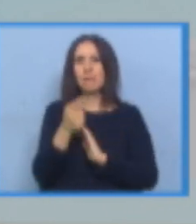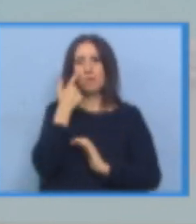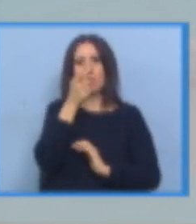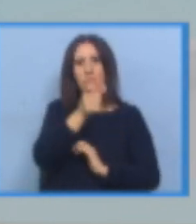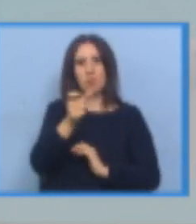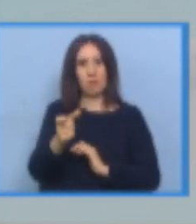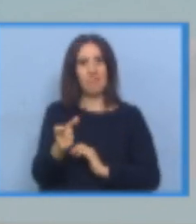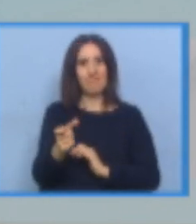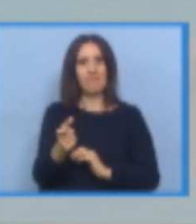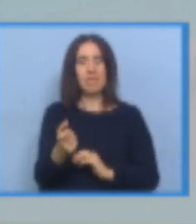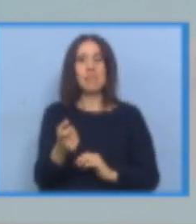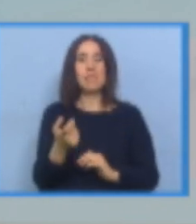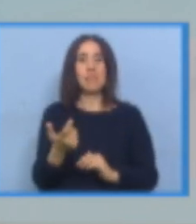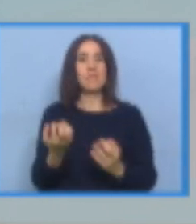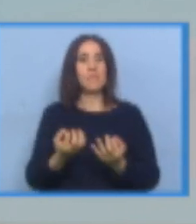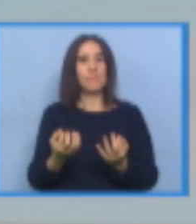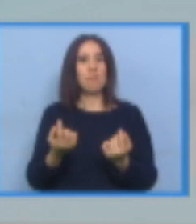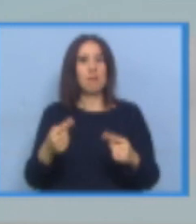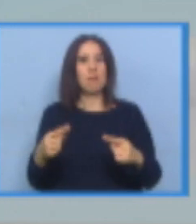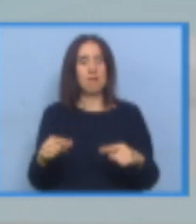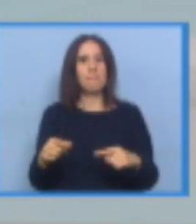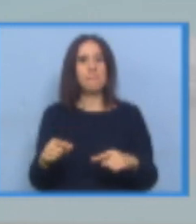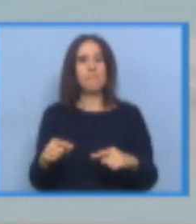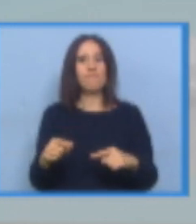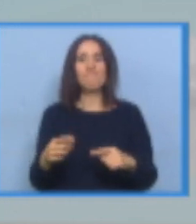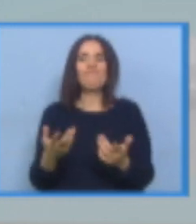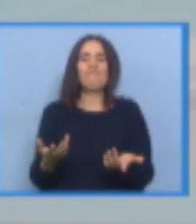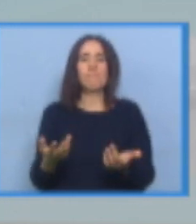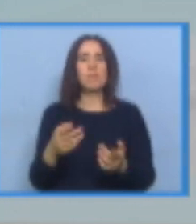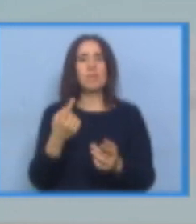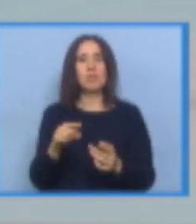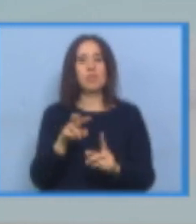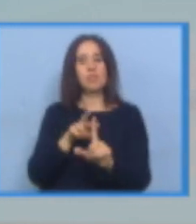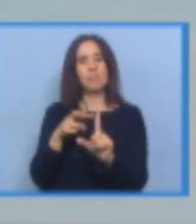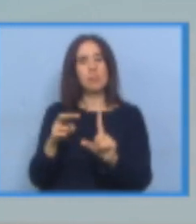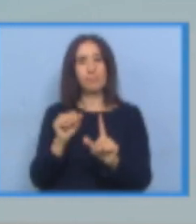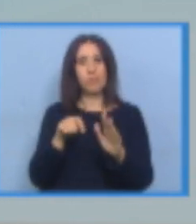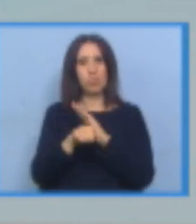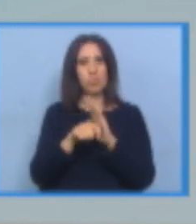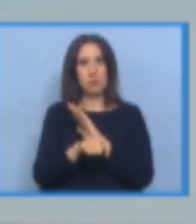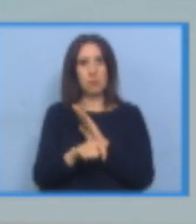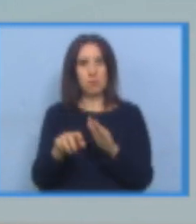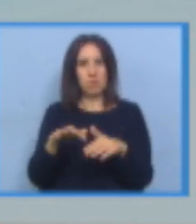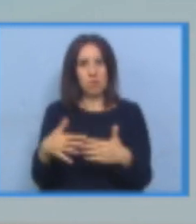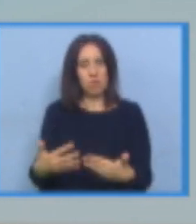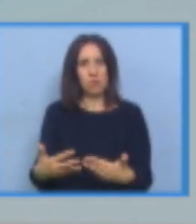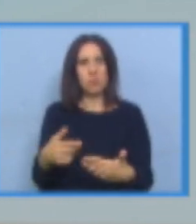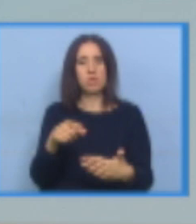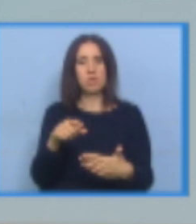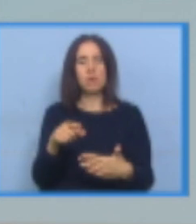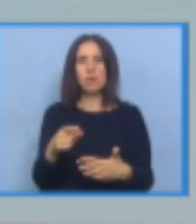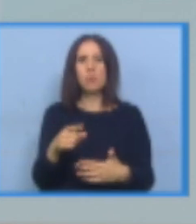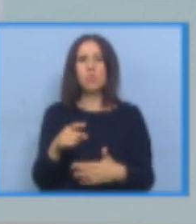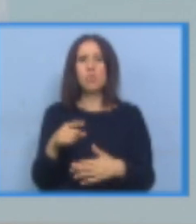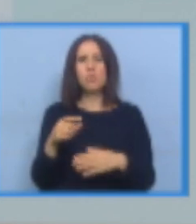humano, não é? E realmente há esta dimensão da corrupção, hoje em dia, com